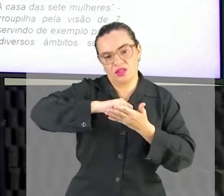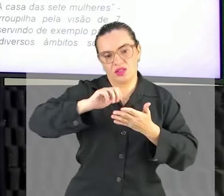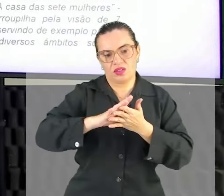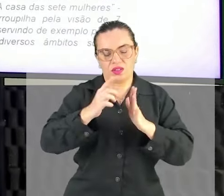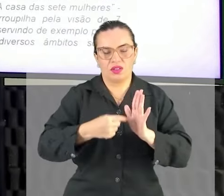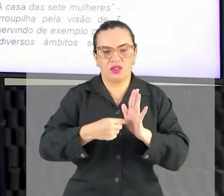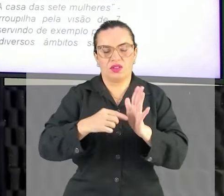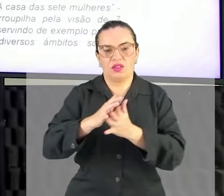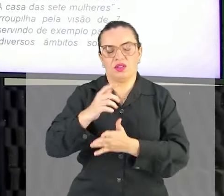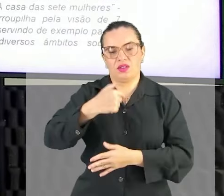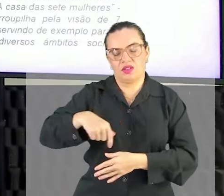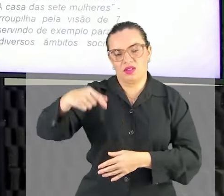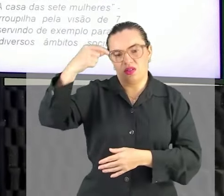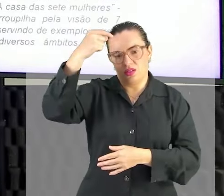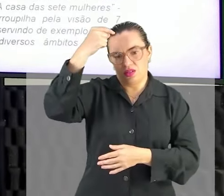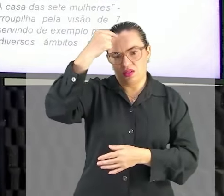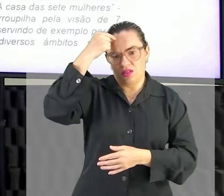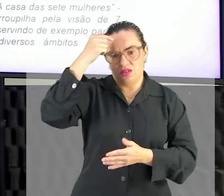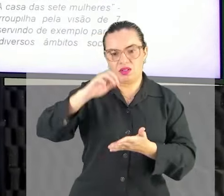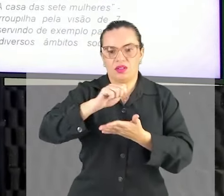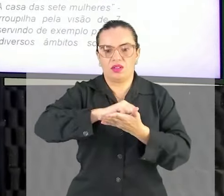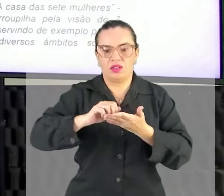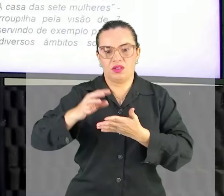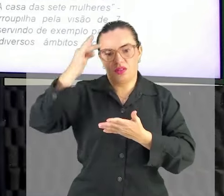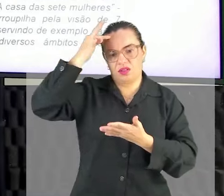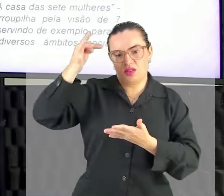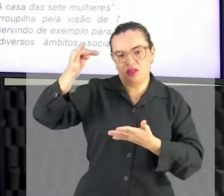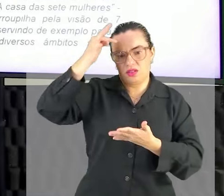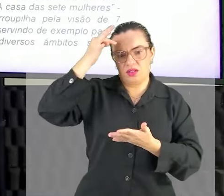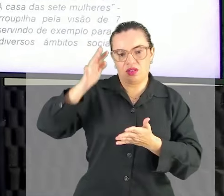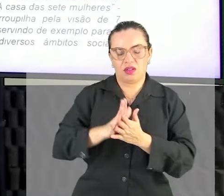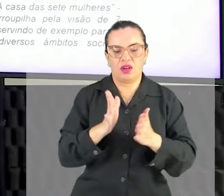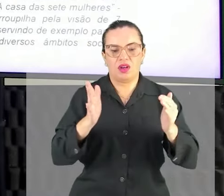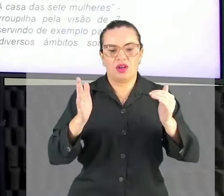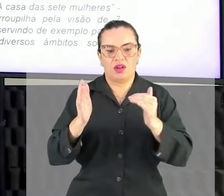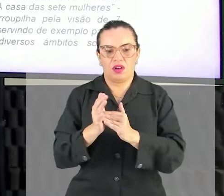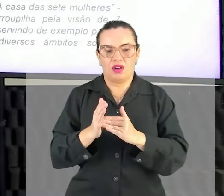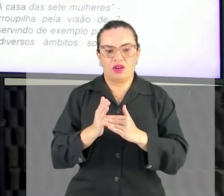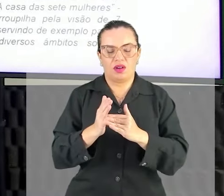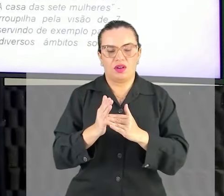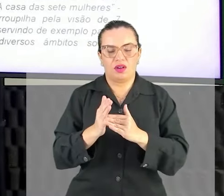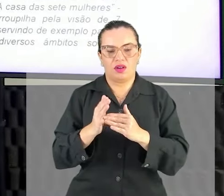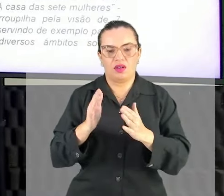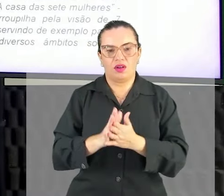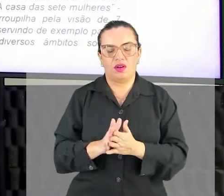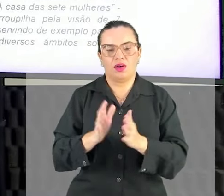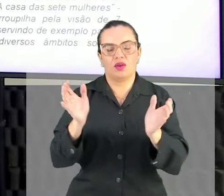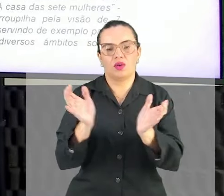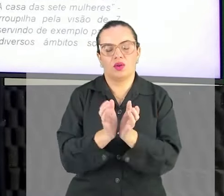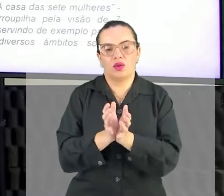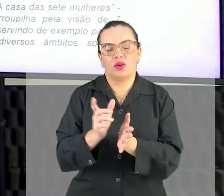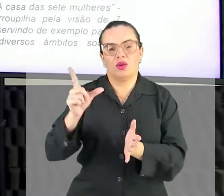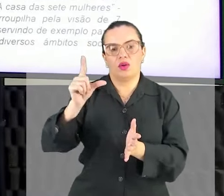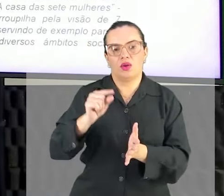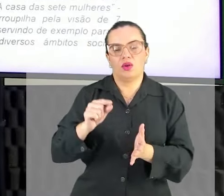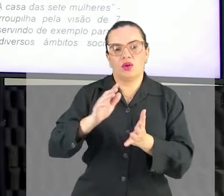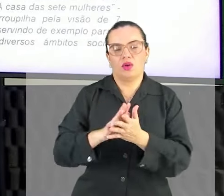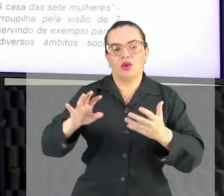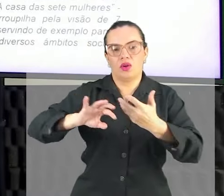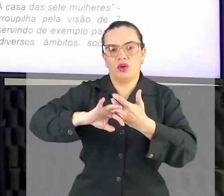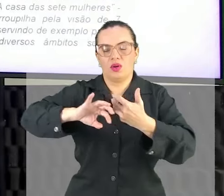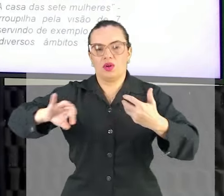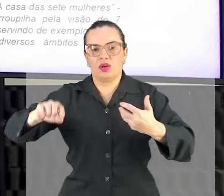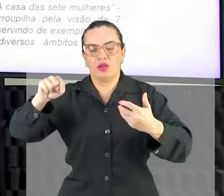O pensamento da Chimamanda, ele vai até aqui, ó. Grupos minoritários são marginalizados pelo